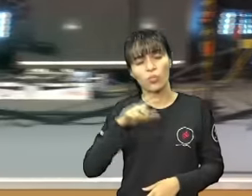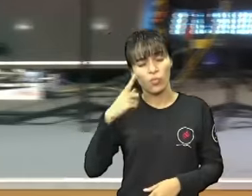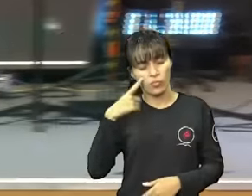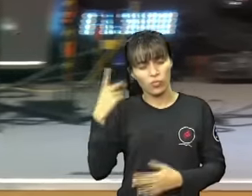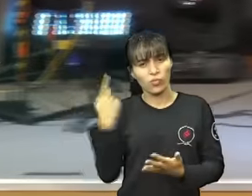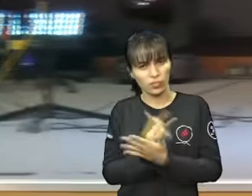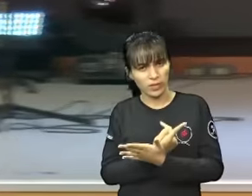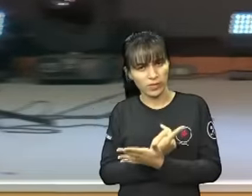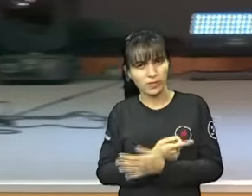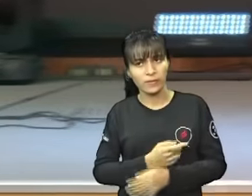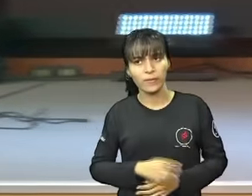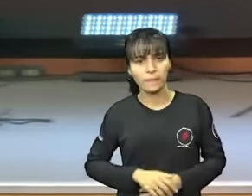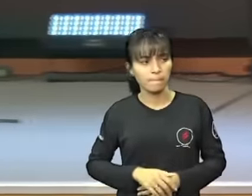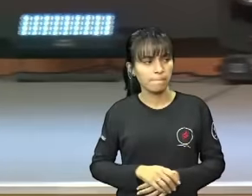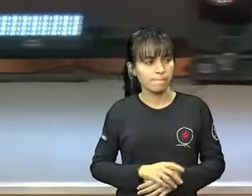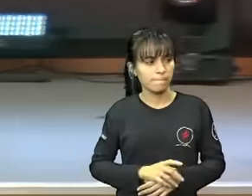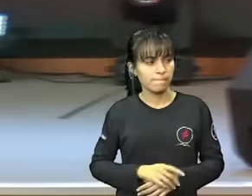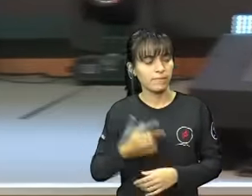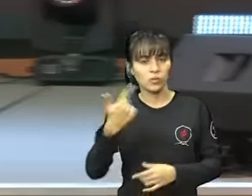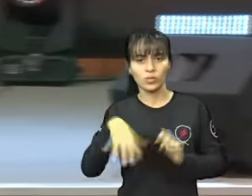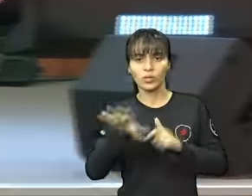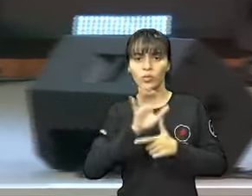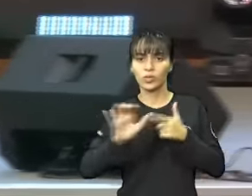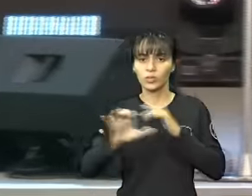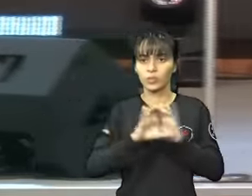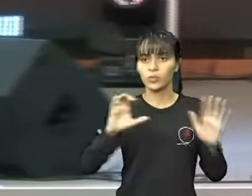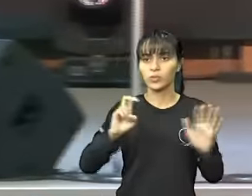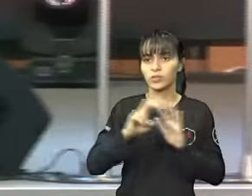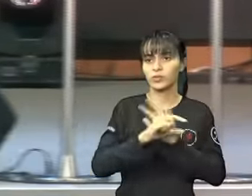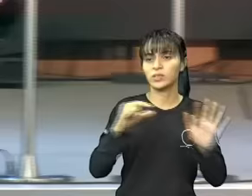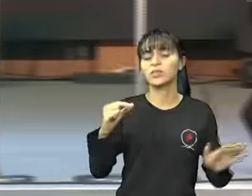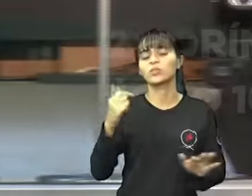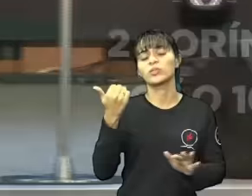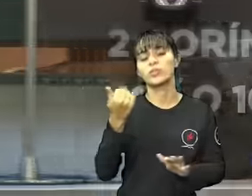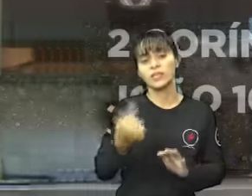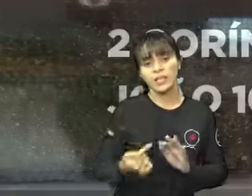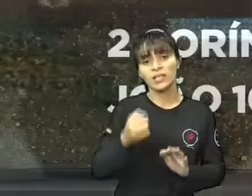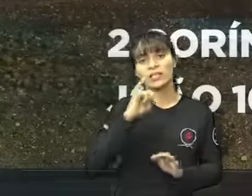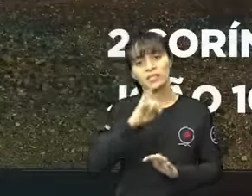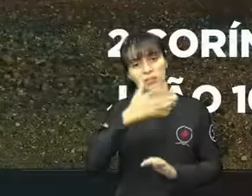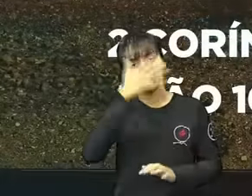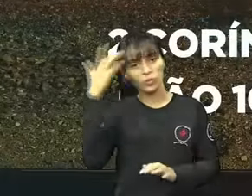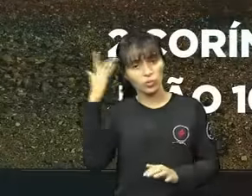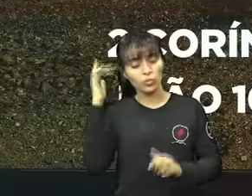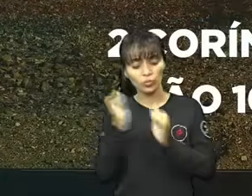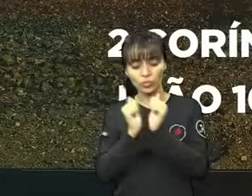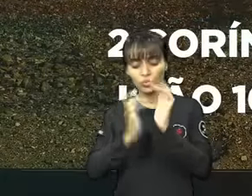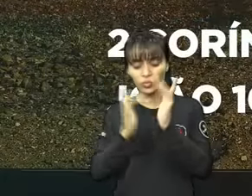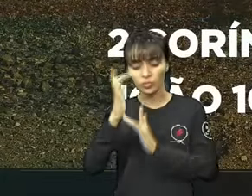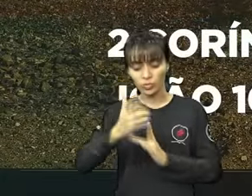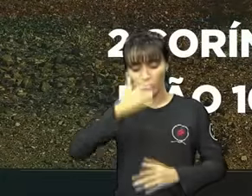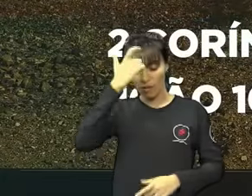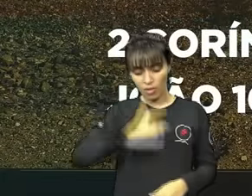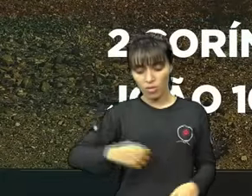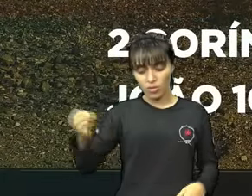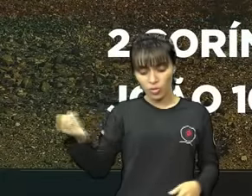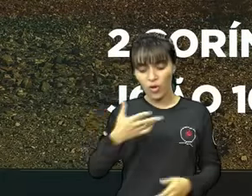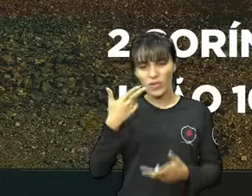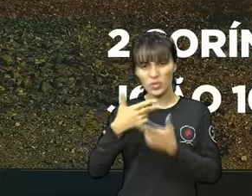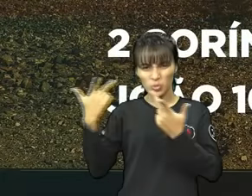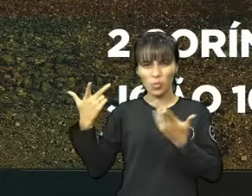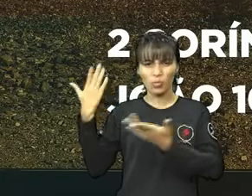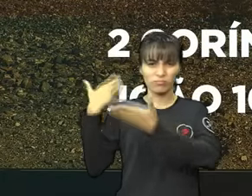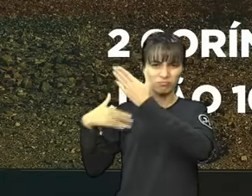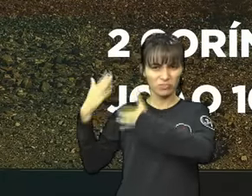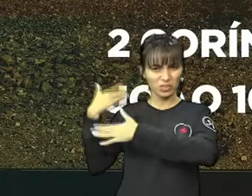acontece com essa pessoa segunda Coríntios 5 17 se alguém está em Cristo Nova Criatura é as coisas